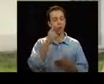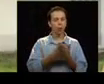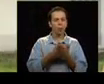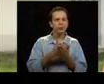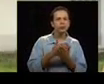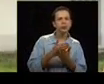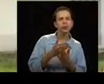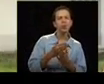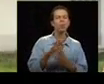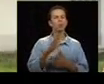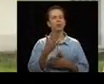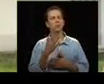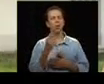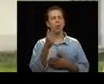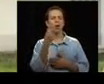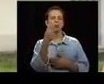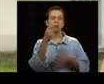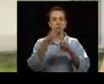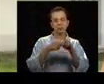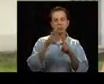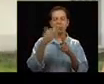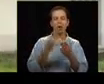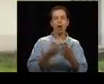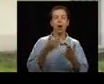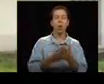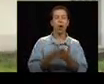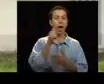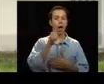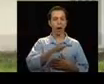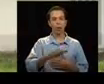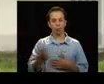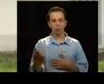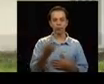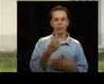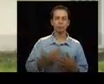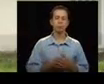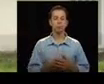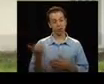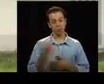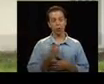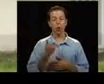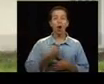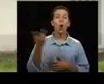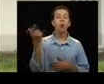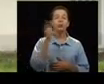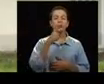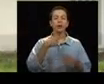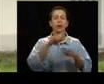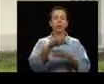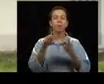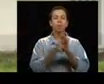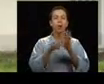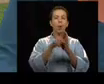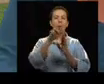passou umas 2 ou 3, acho que não chegou um mês de aula, chegou uma das alunas e falou: Miriam, eu consegui na Previdência